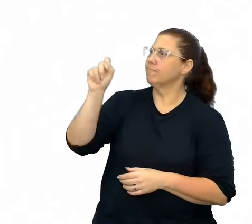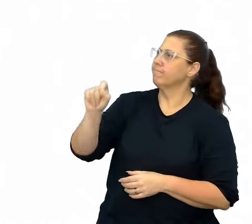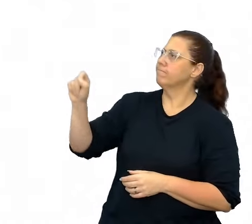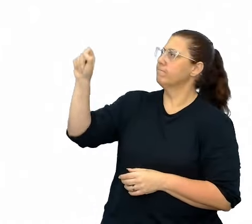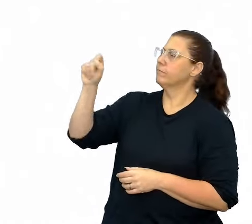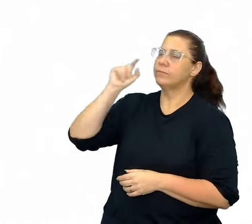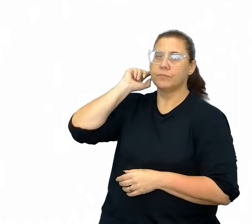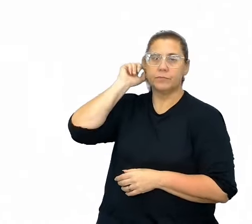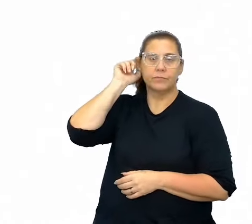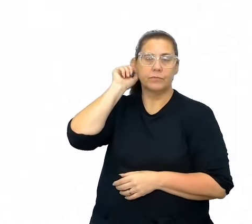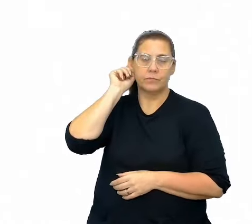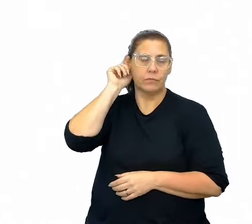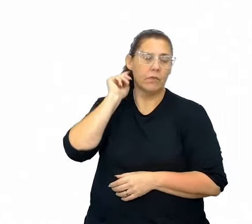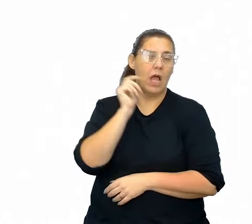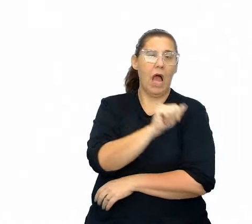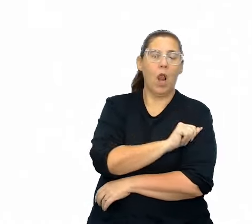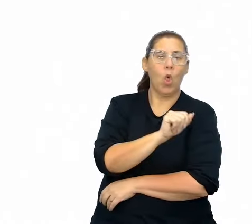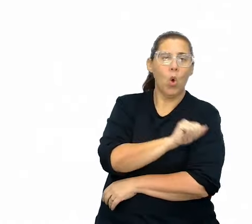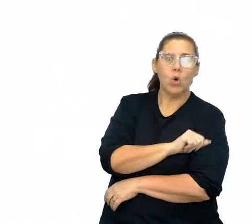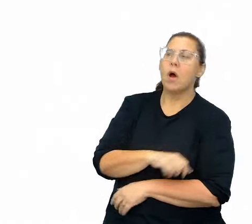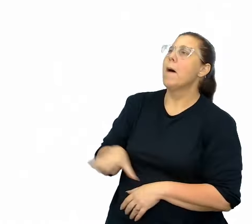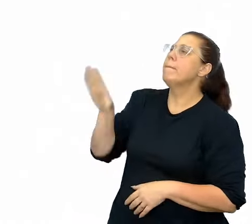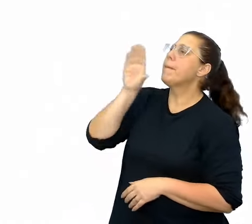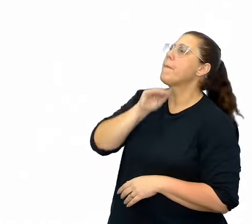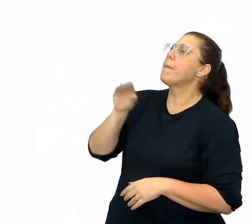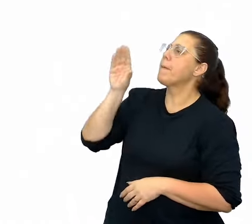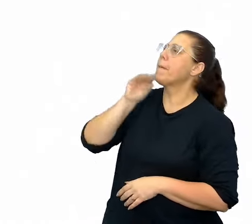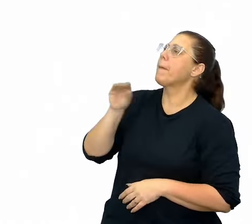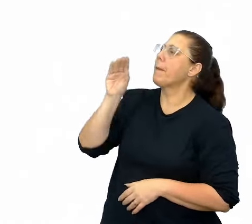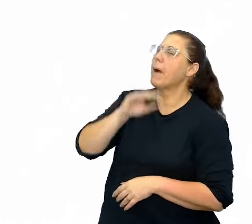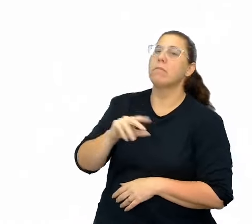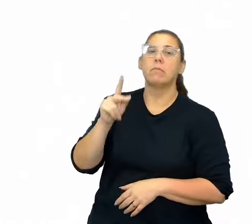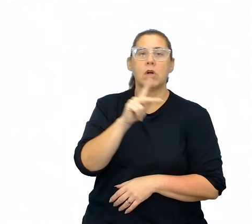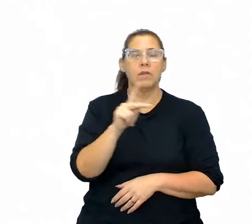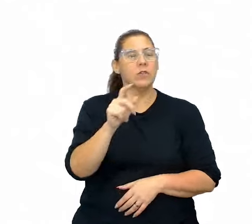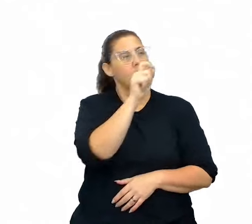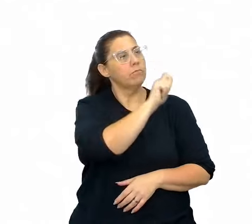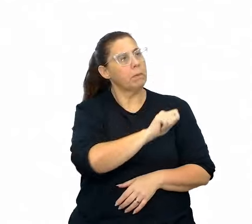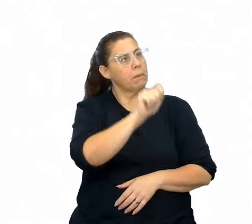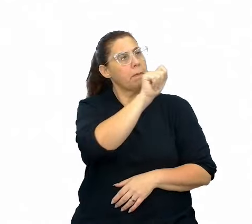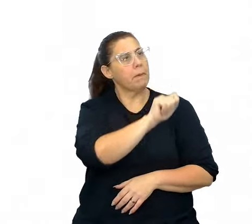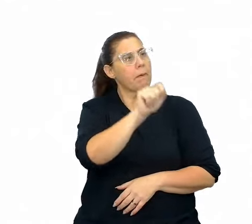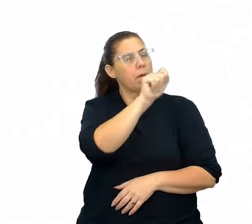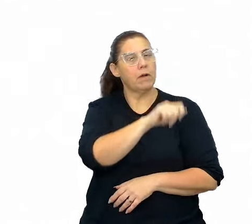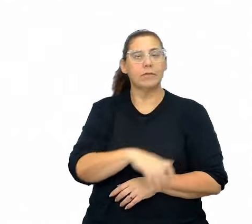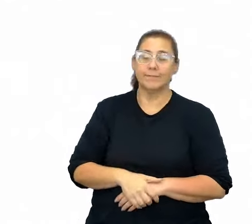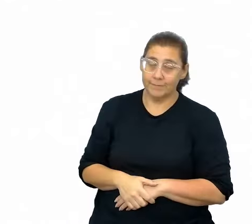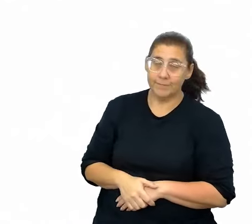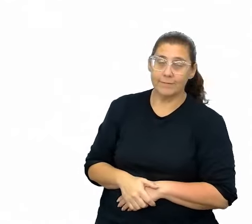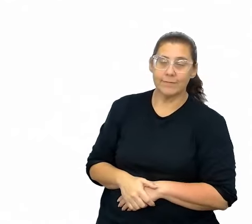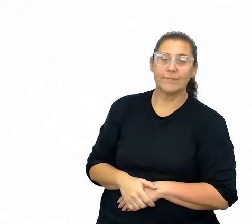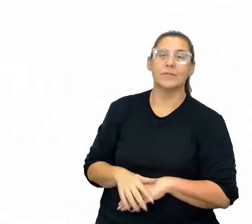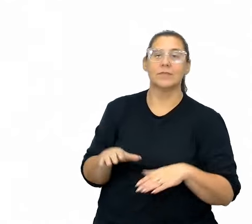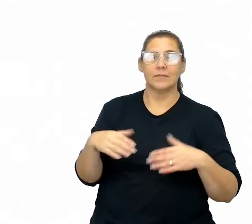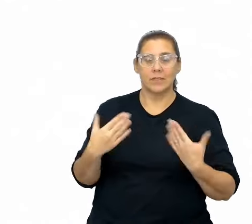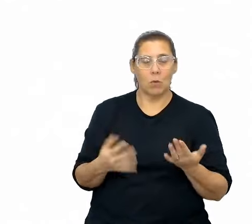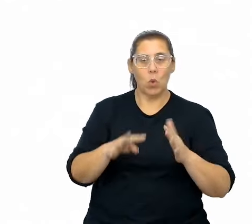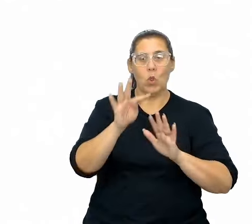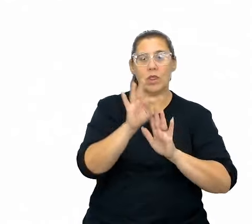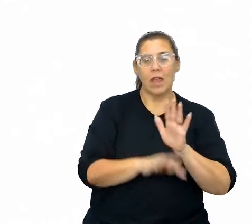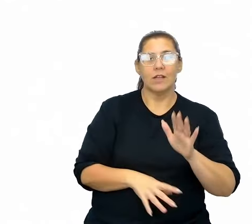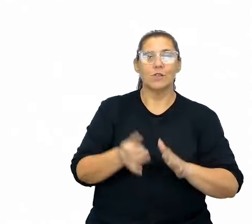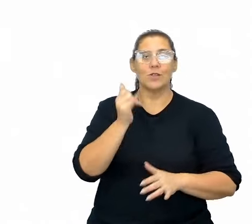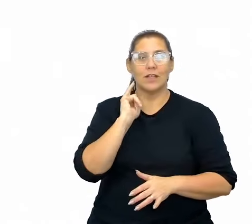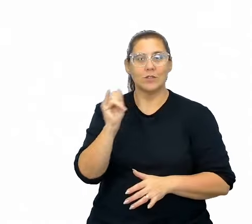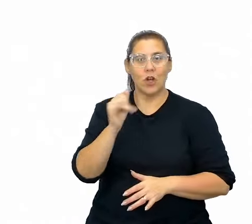escribas dos estudantes na aula 9, em que eles então ditarão o texto da lenda